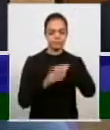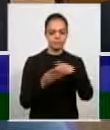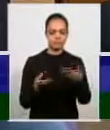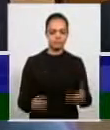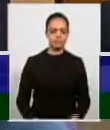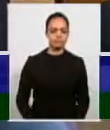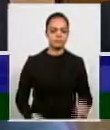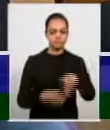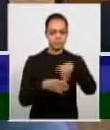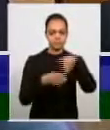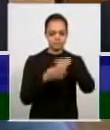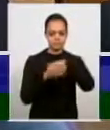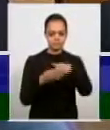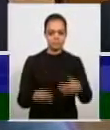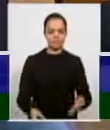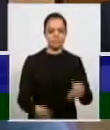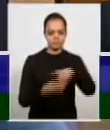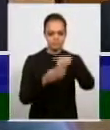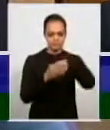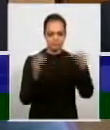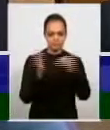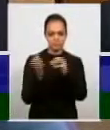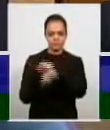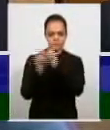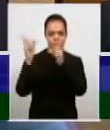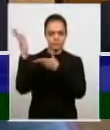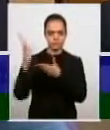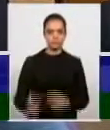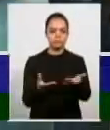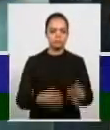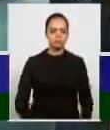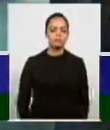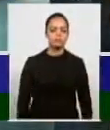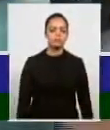Votação, votação, votação nominal.